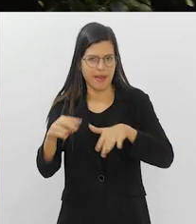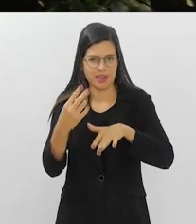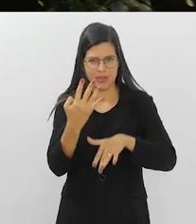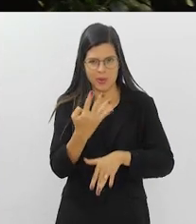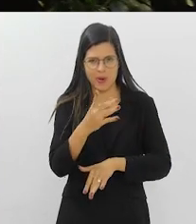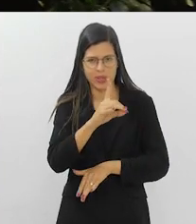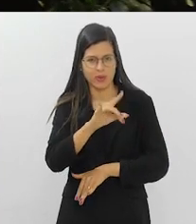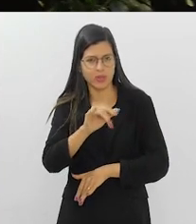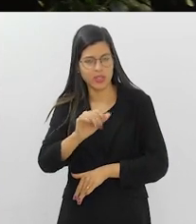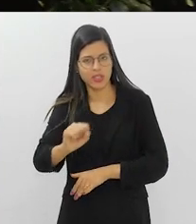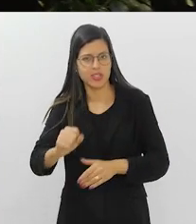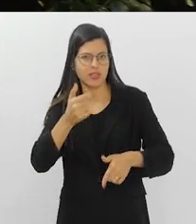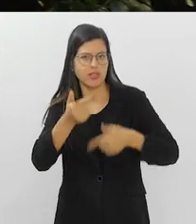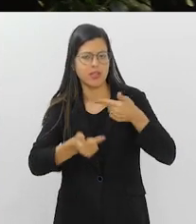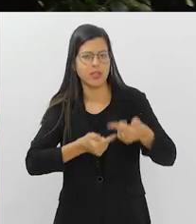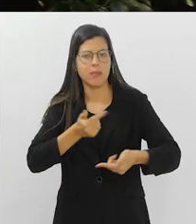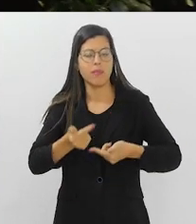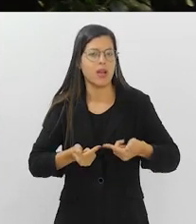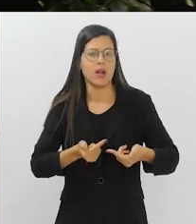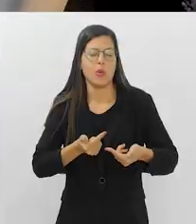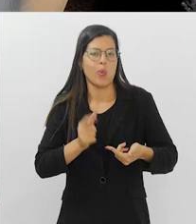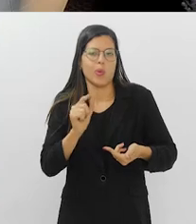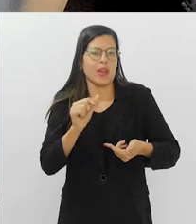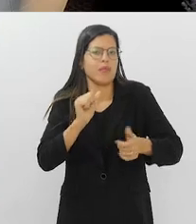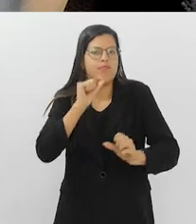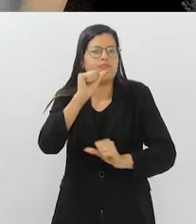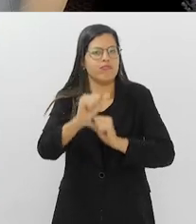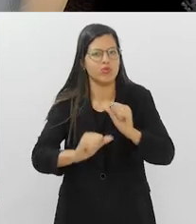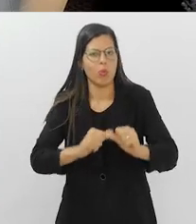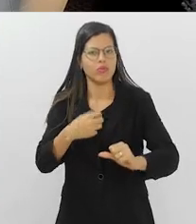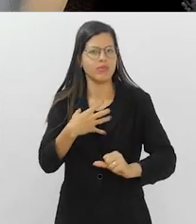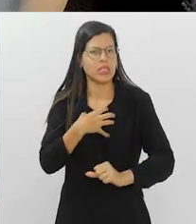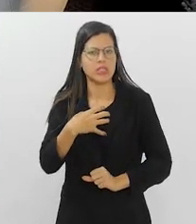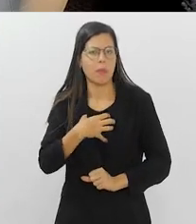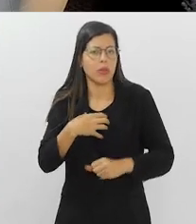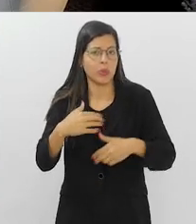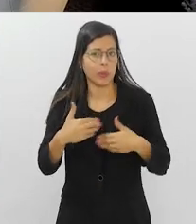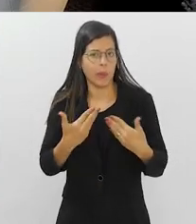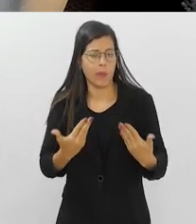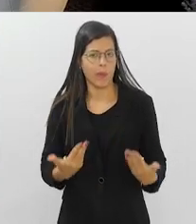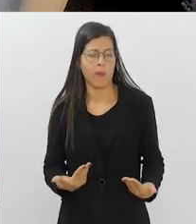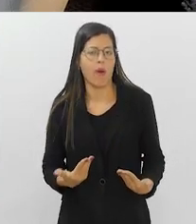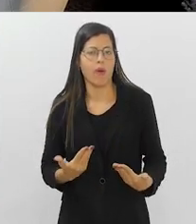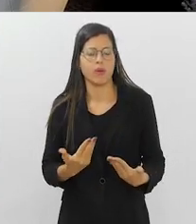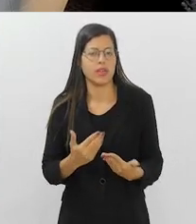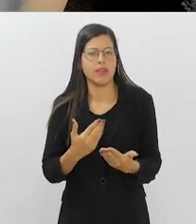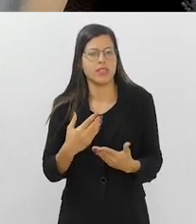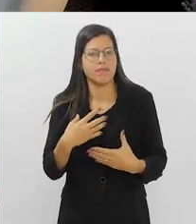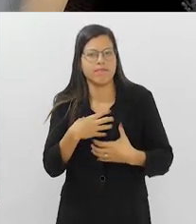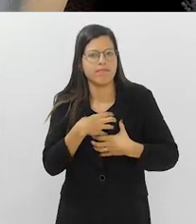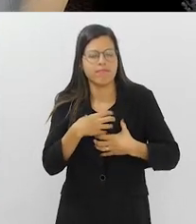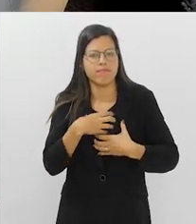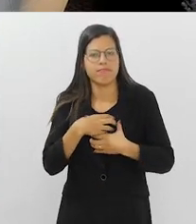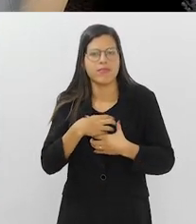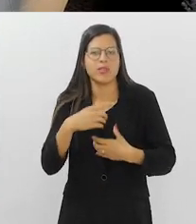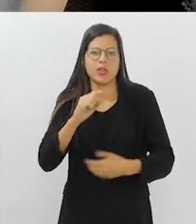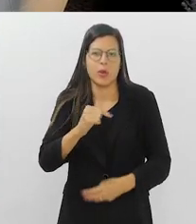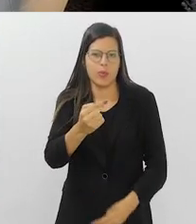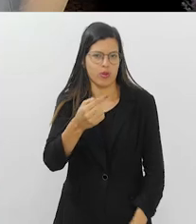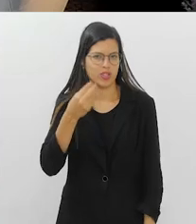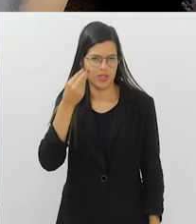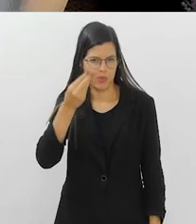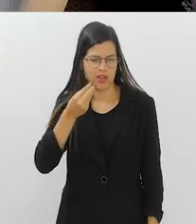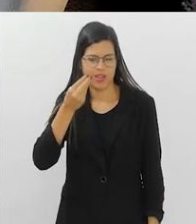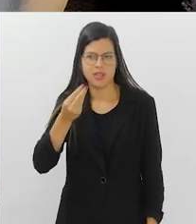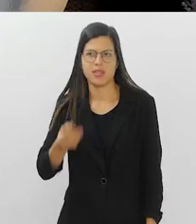né? O que mudou na vida delas, enfim, qual foi o sentimento que elas passaram a ter a partir dessa